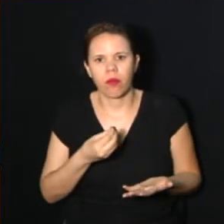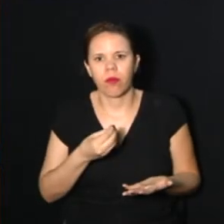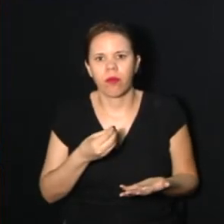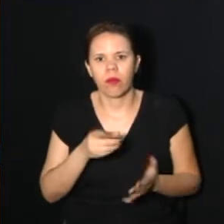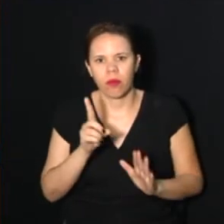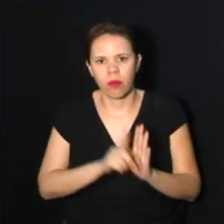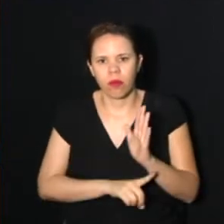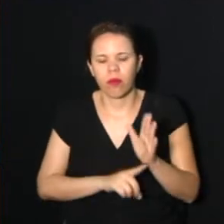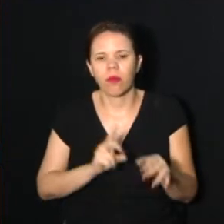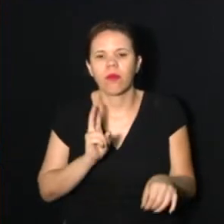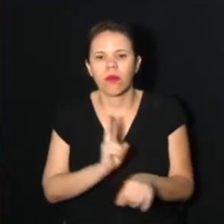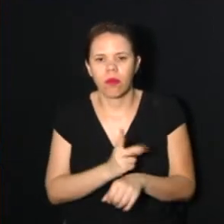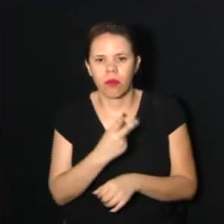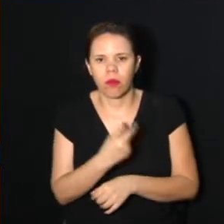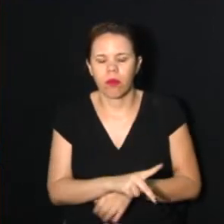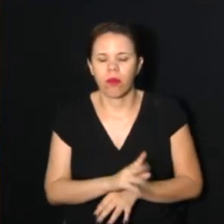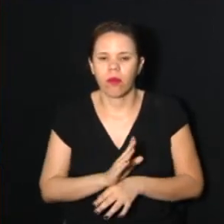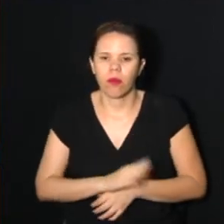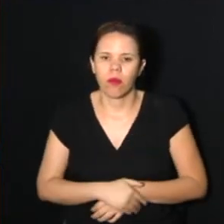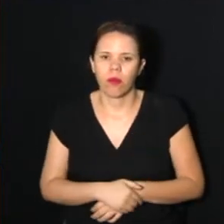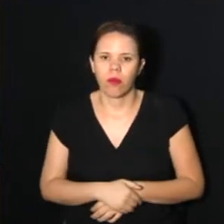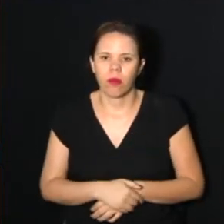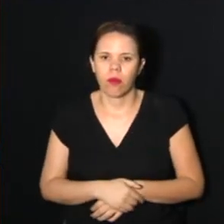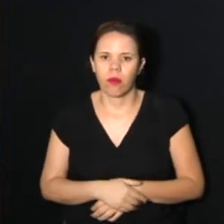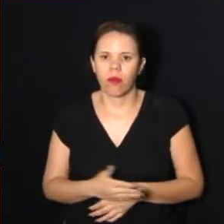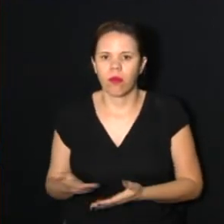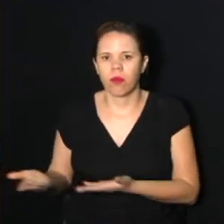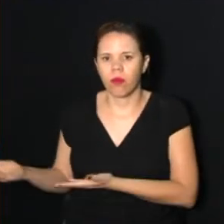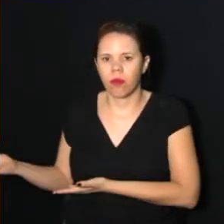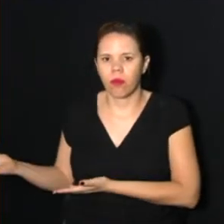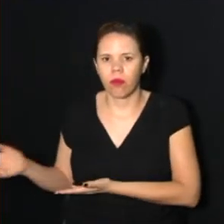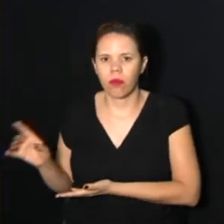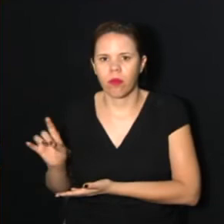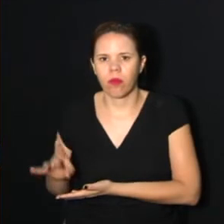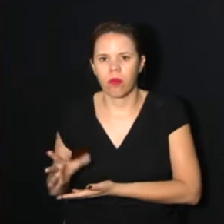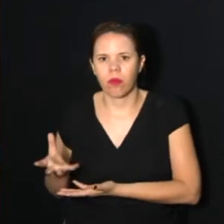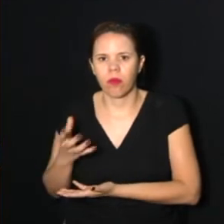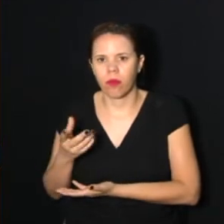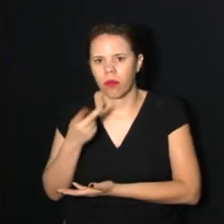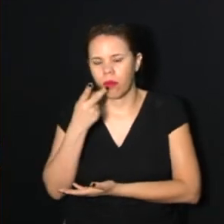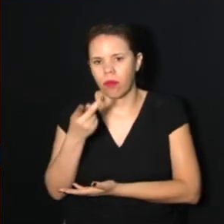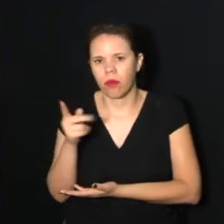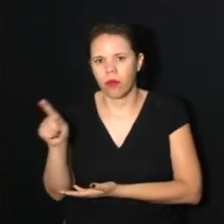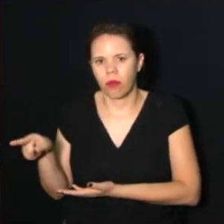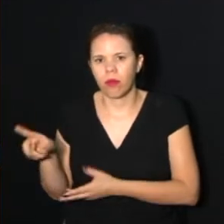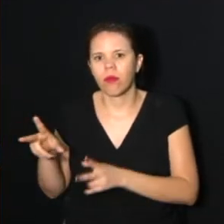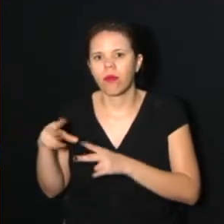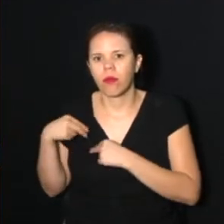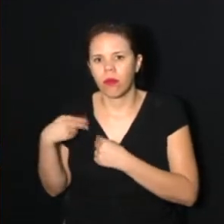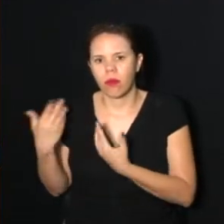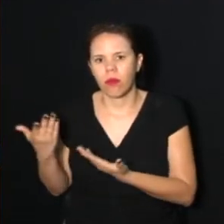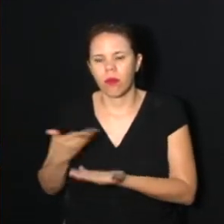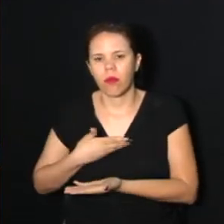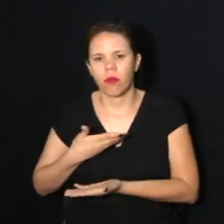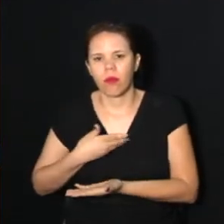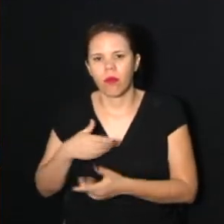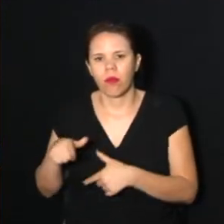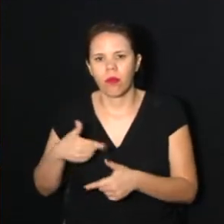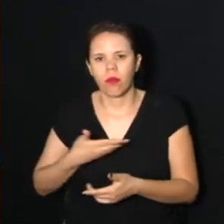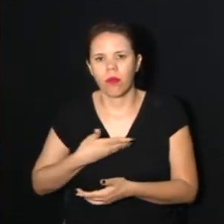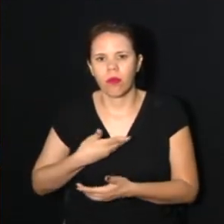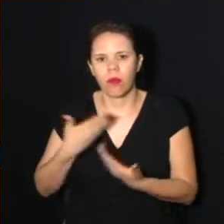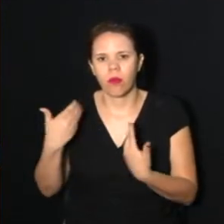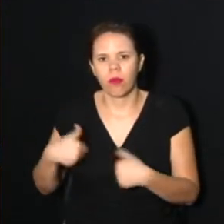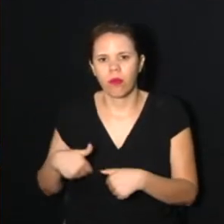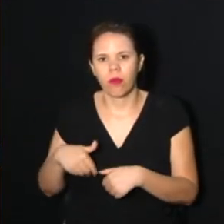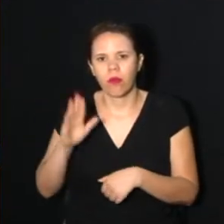fiquem resguardados. Do meu lado, vereador Vinícius, eu quero só fazer uma observação que o senhor merece, como meu colega, como meu amigo. O